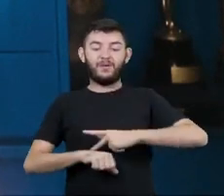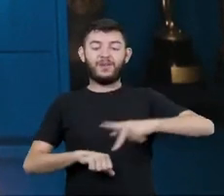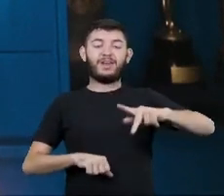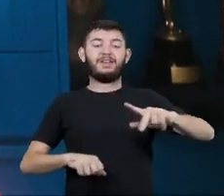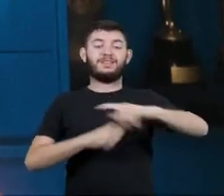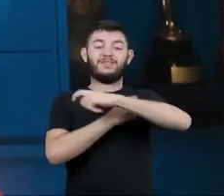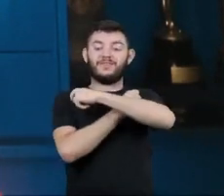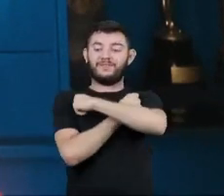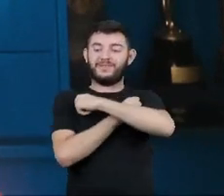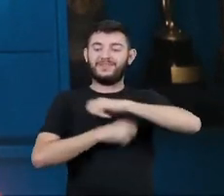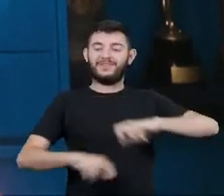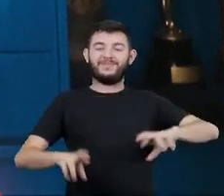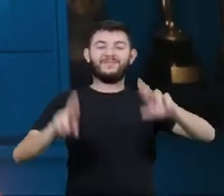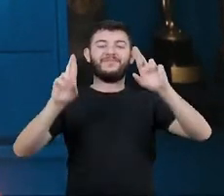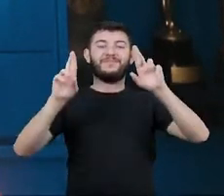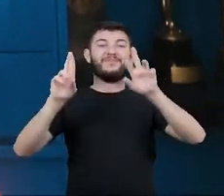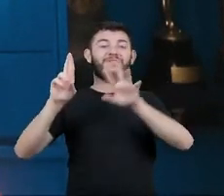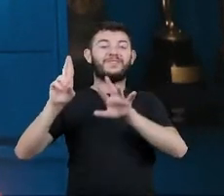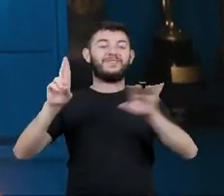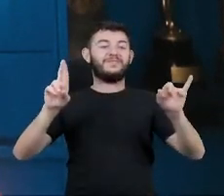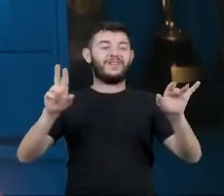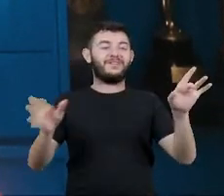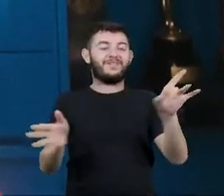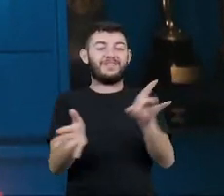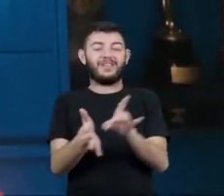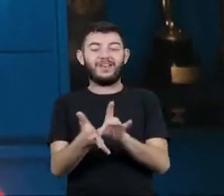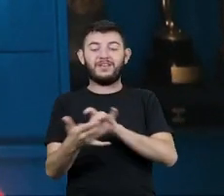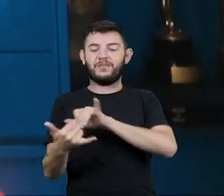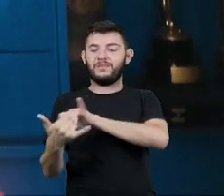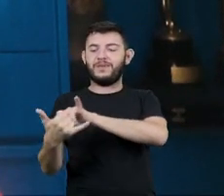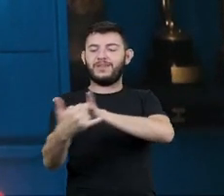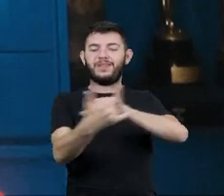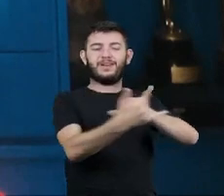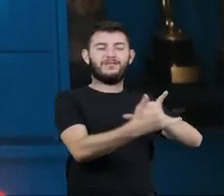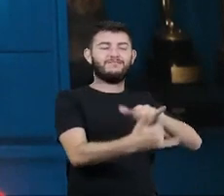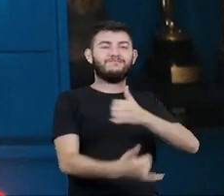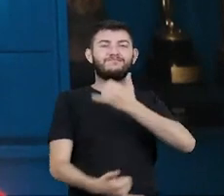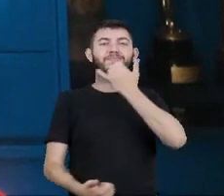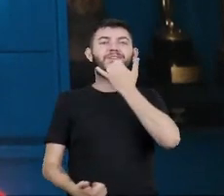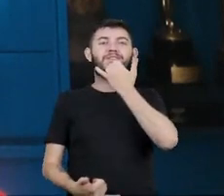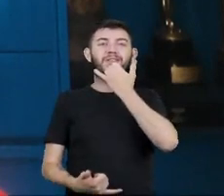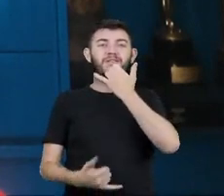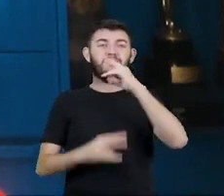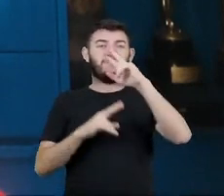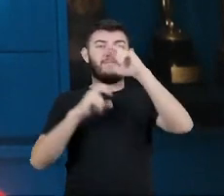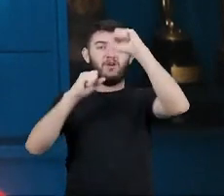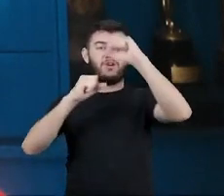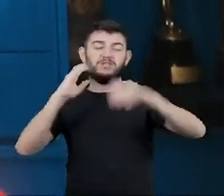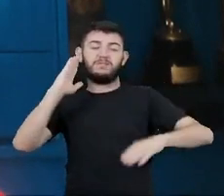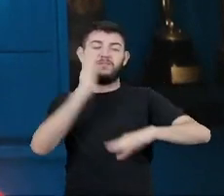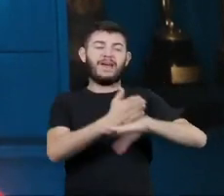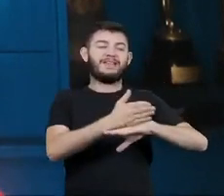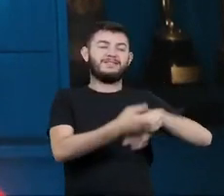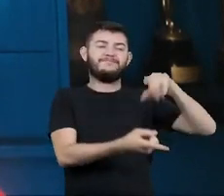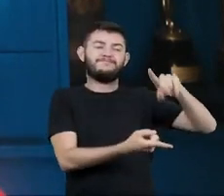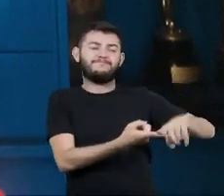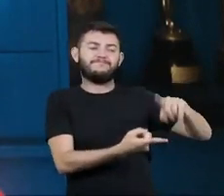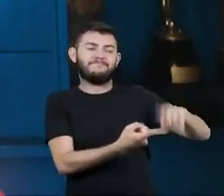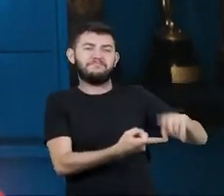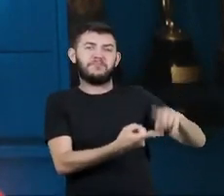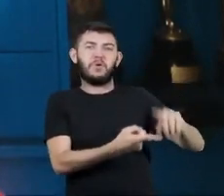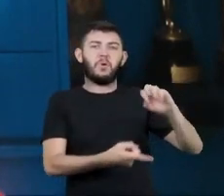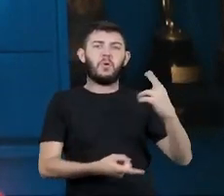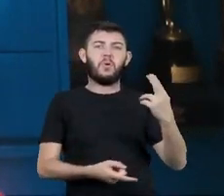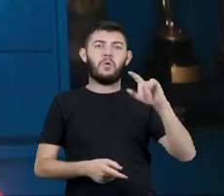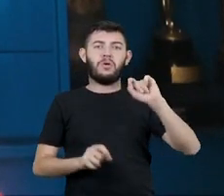Enquanto nosso perdão for mais forte que a vingança, enquanto se acreditar que quem acredita alcança,